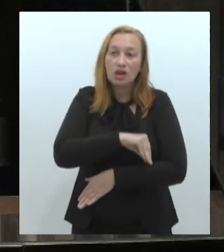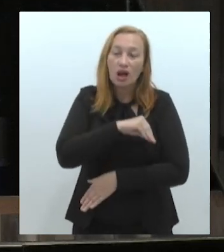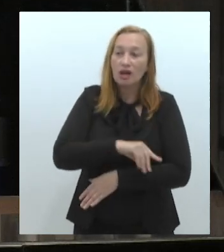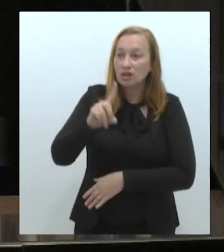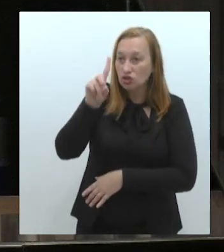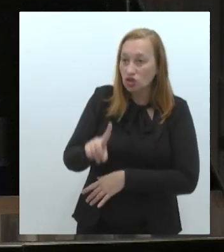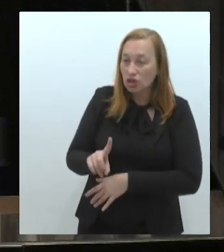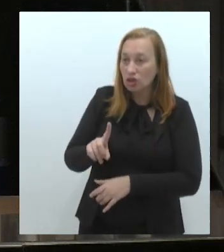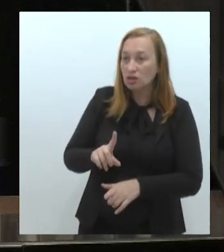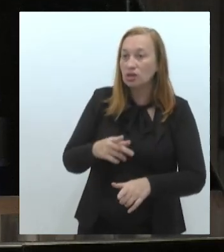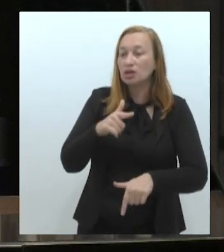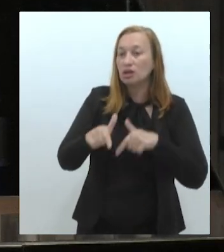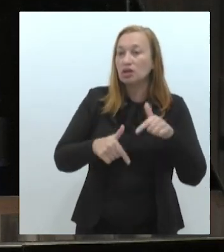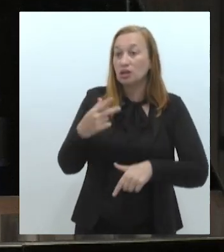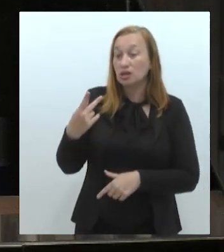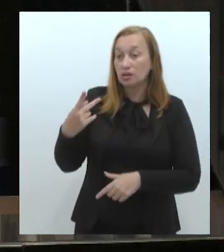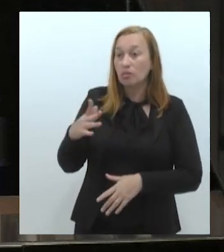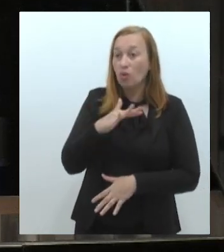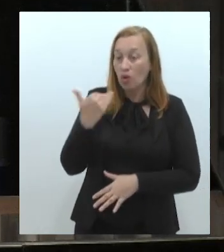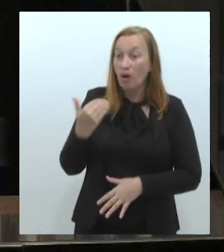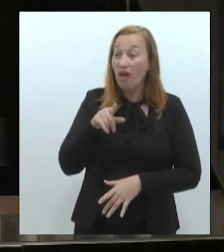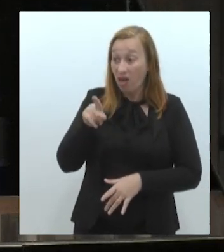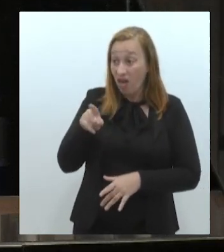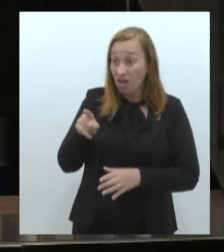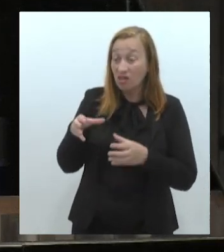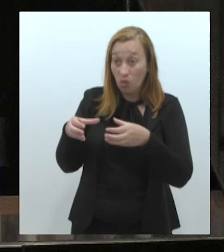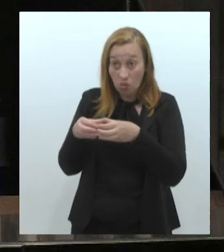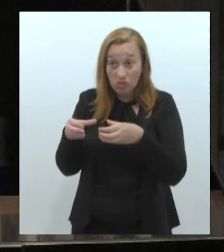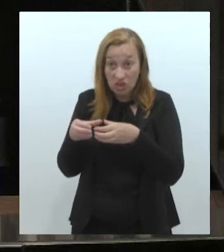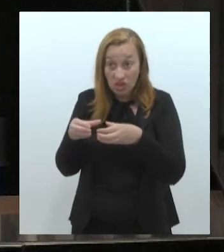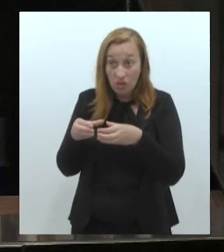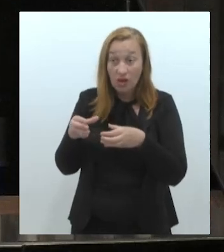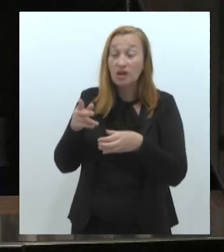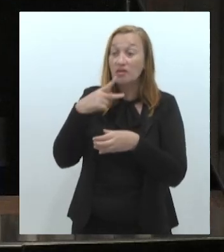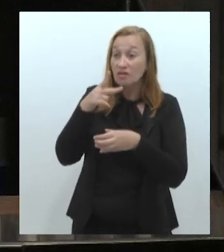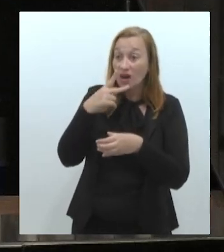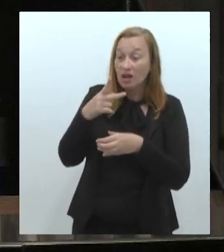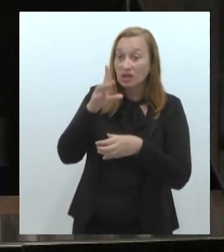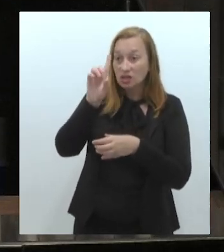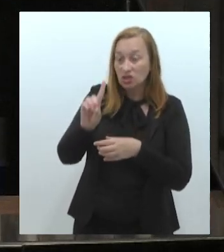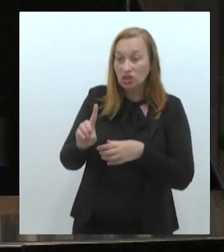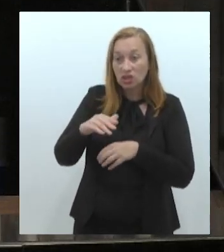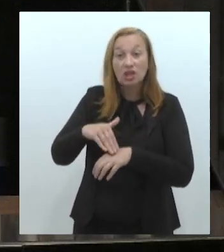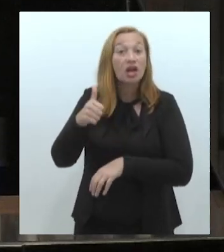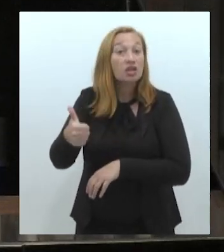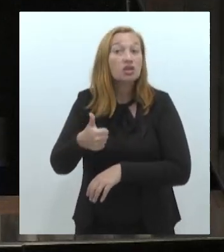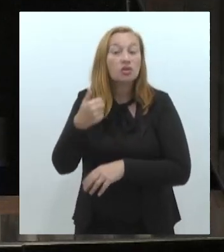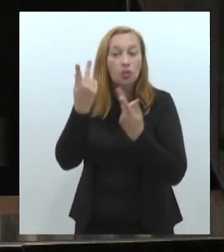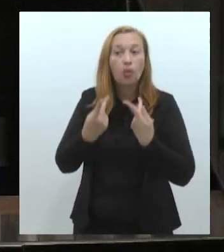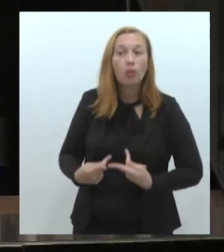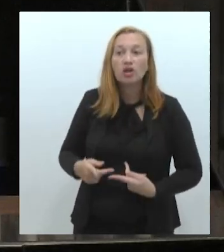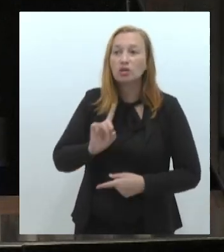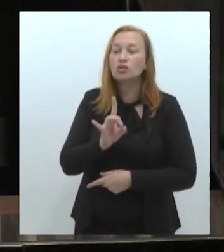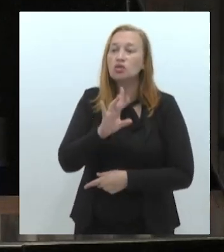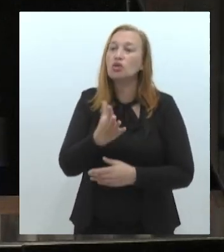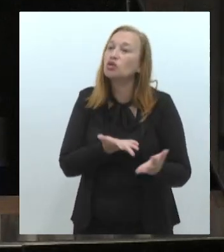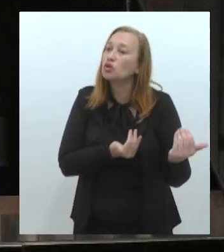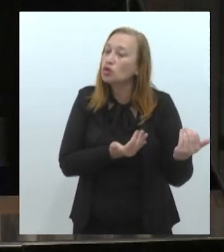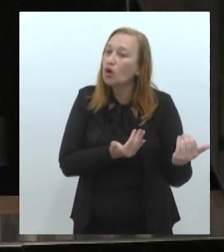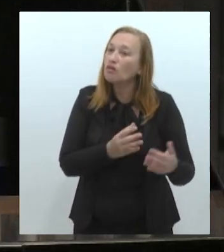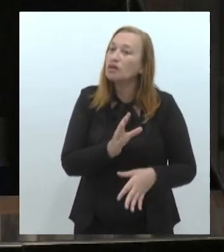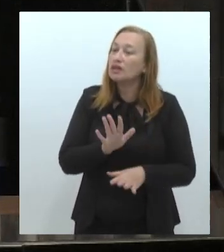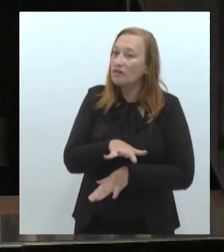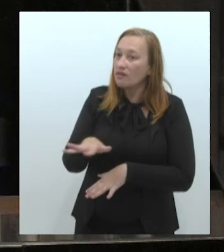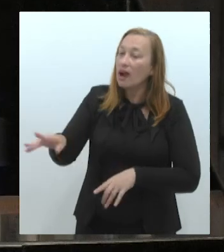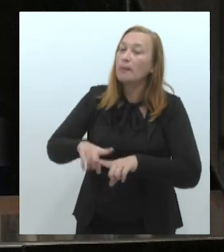trabalhistas do seu ente que faleceu. É essa comissão aqui que fala sobre a dignidade humana, não só do jovem